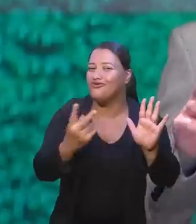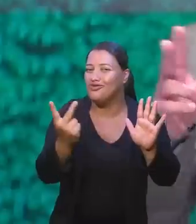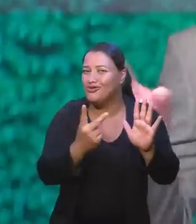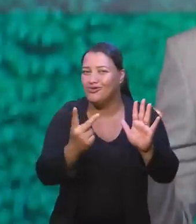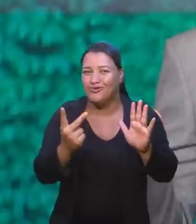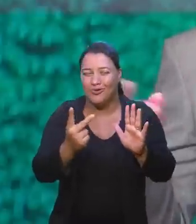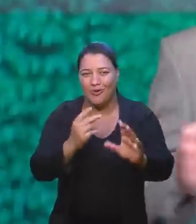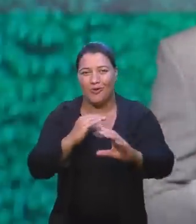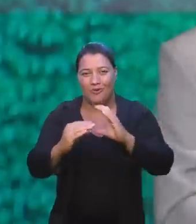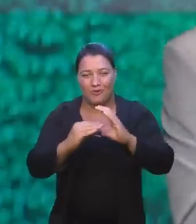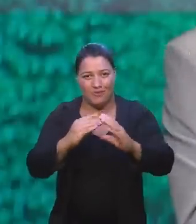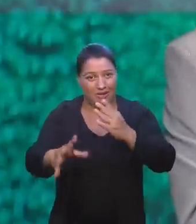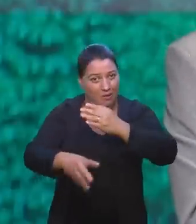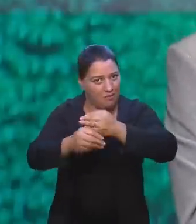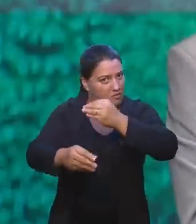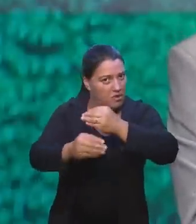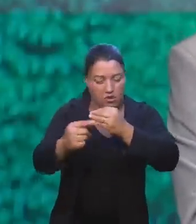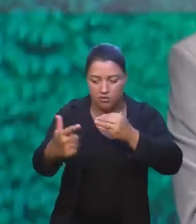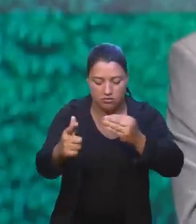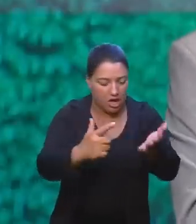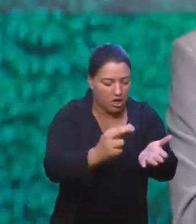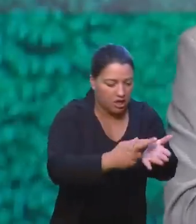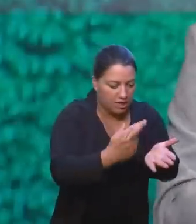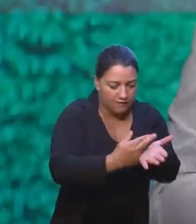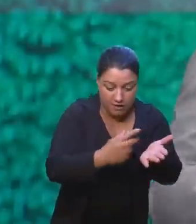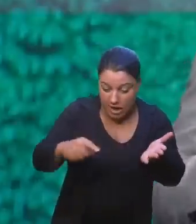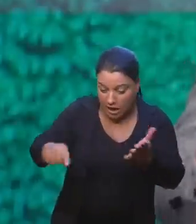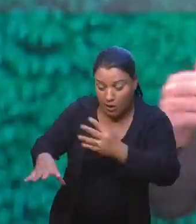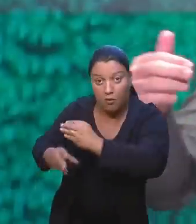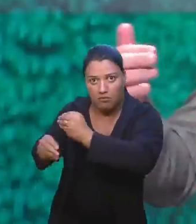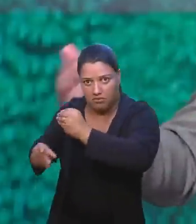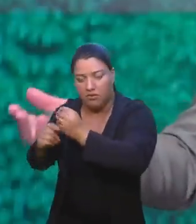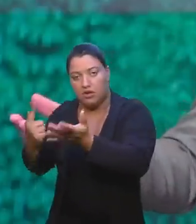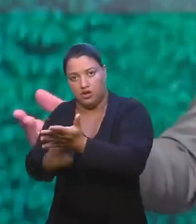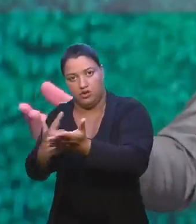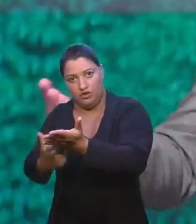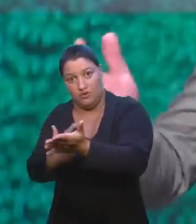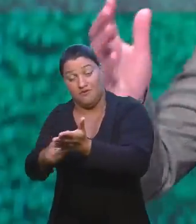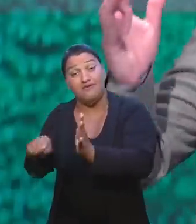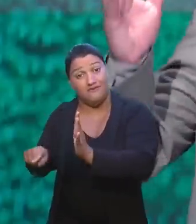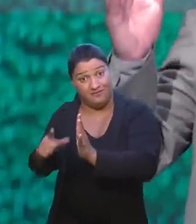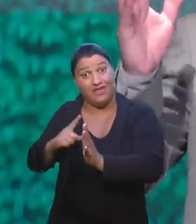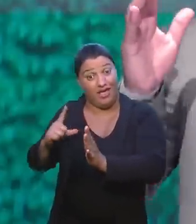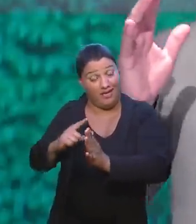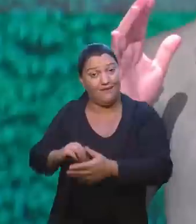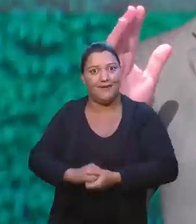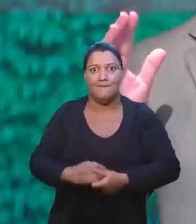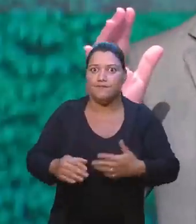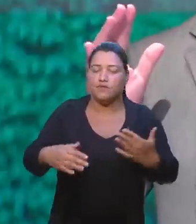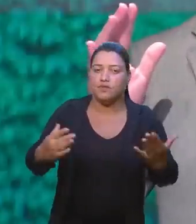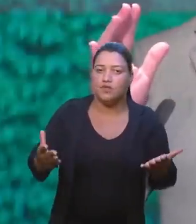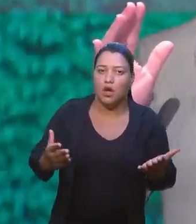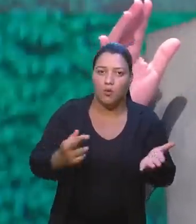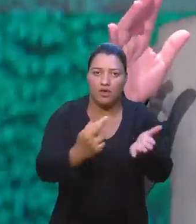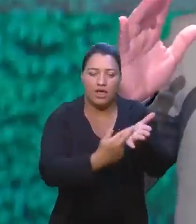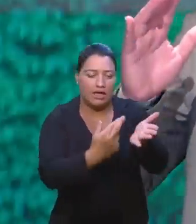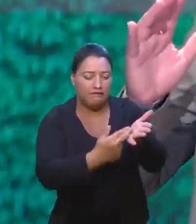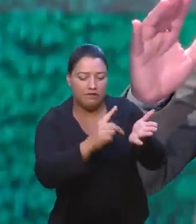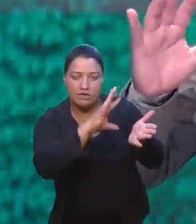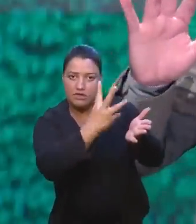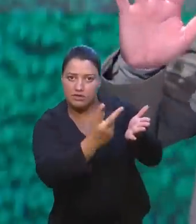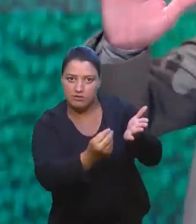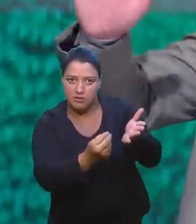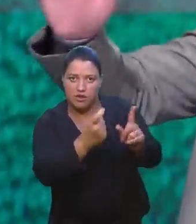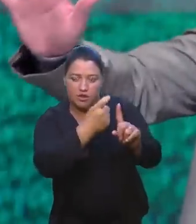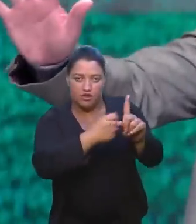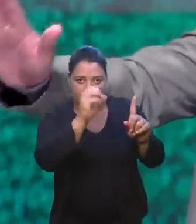comunicações adicionais que não estão na revista, de Arago e Dr. Barry. Então, quando nós pegamos Revista Espírita, outubro